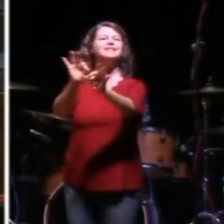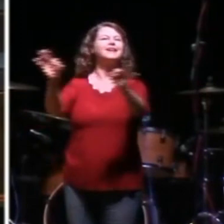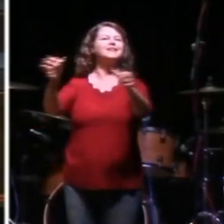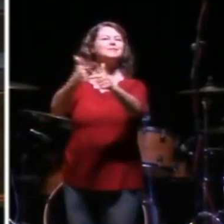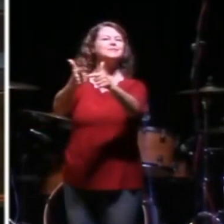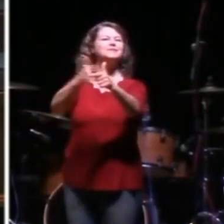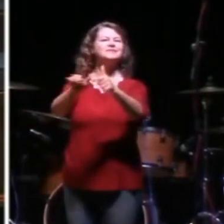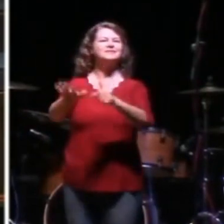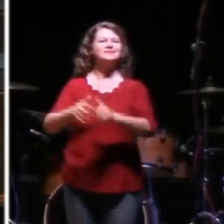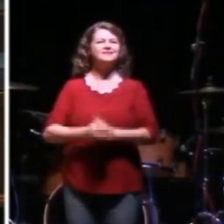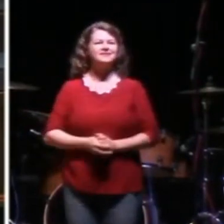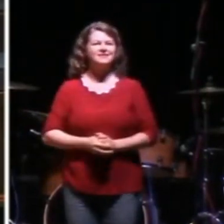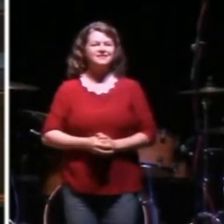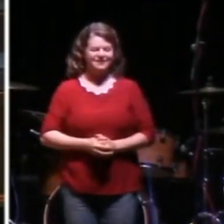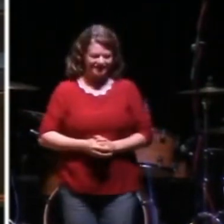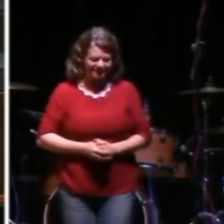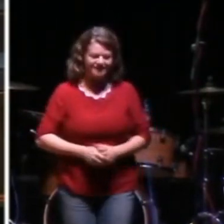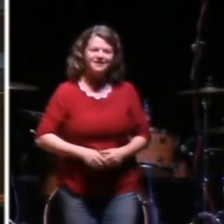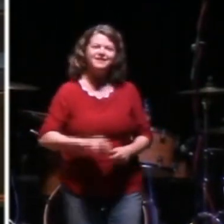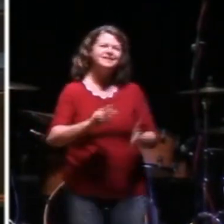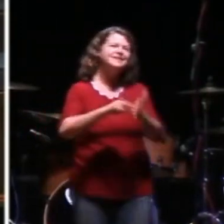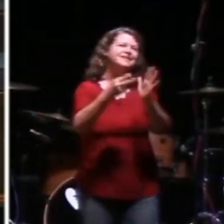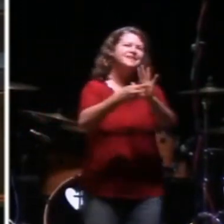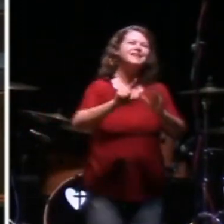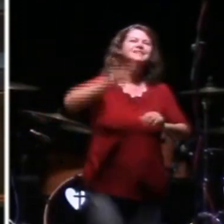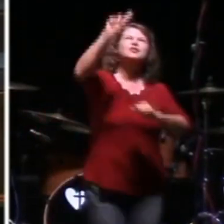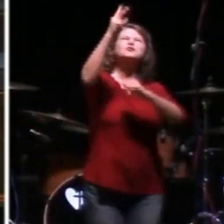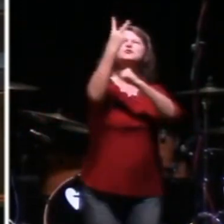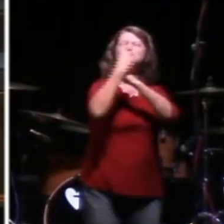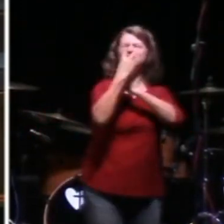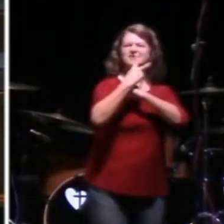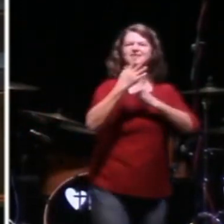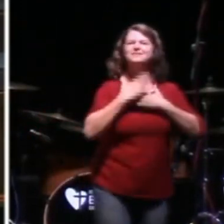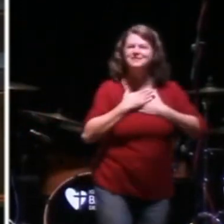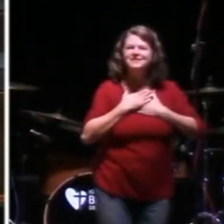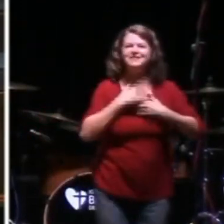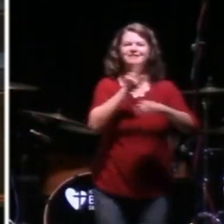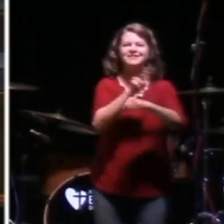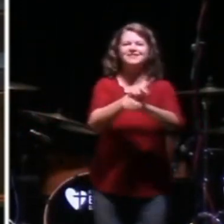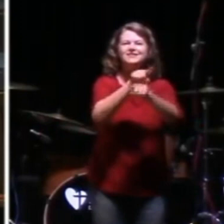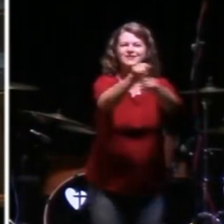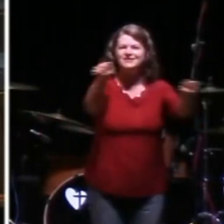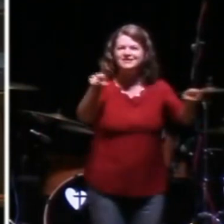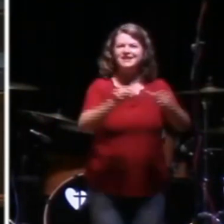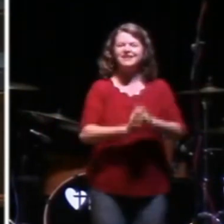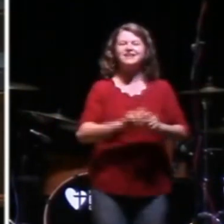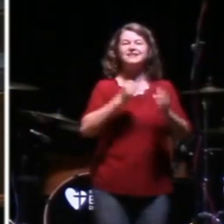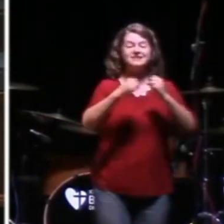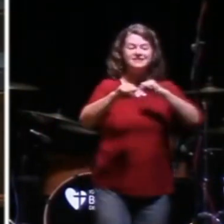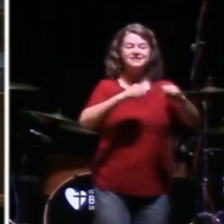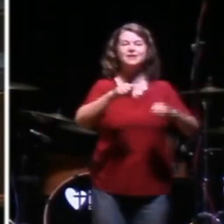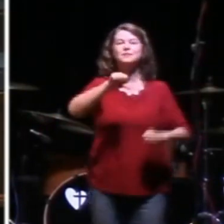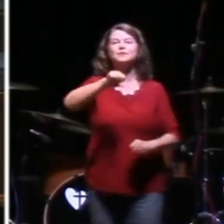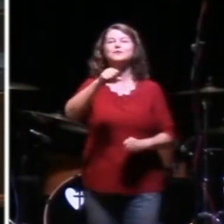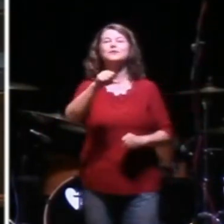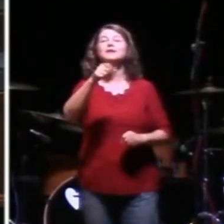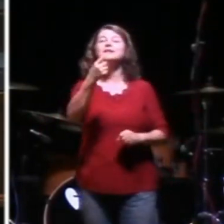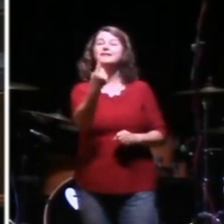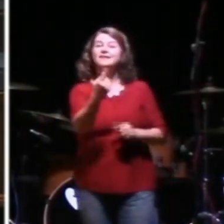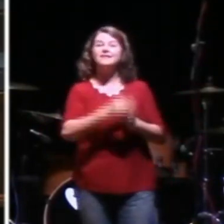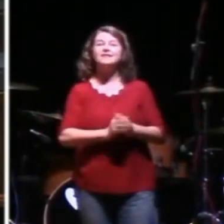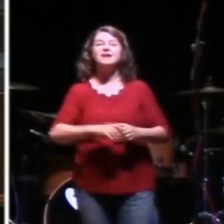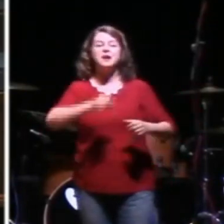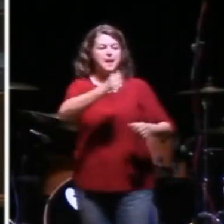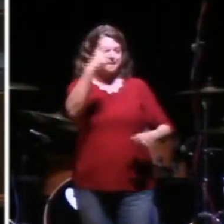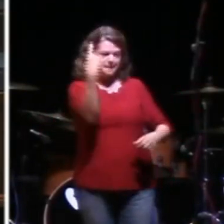de você quando a bíblia disse praga nenhuma chegará à sua tenda quando salmo 91 de ele não temerá o